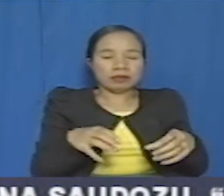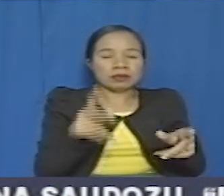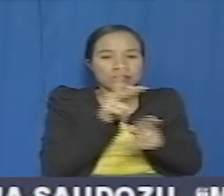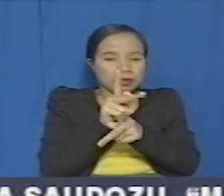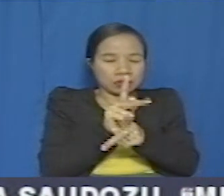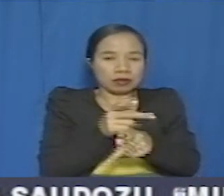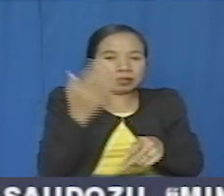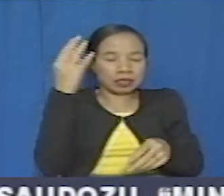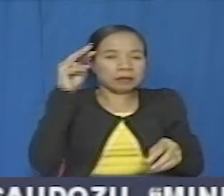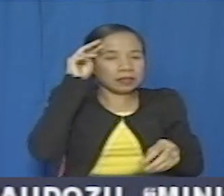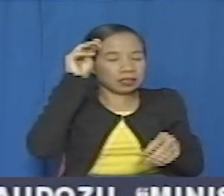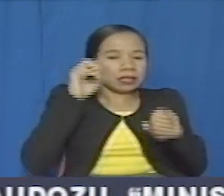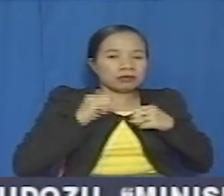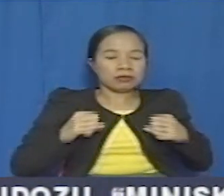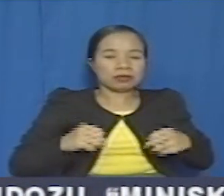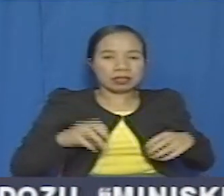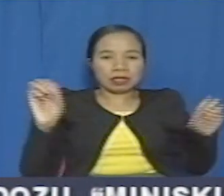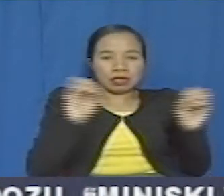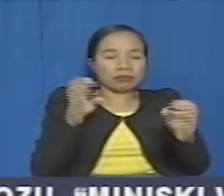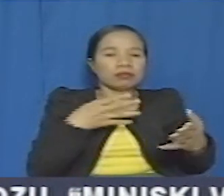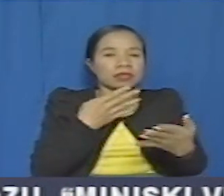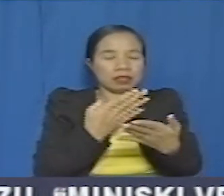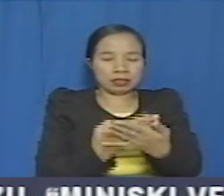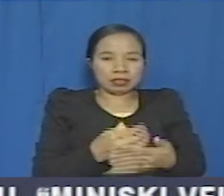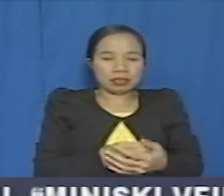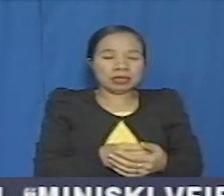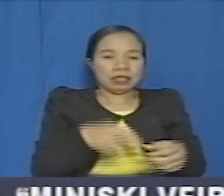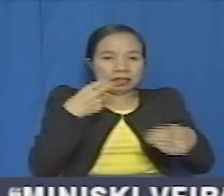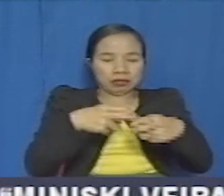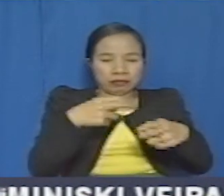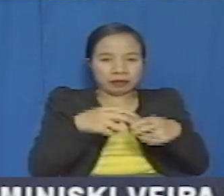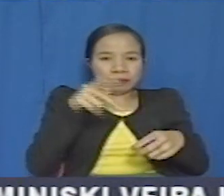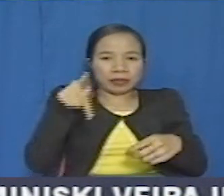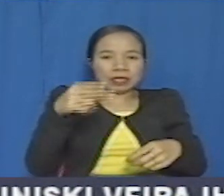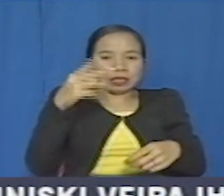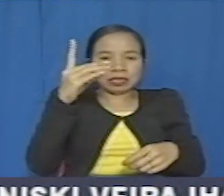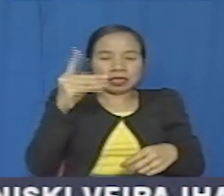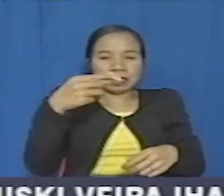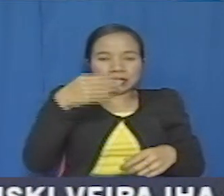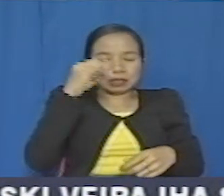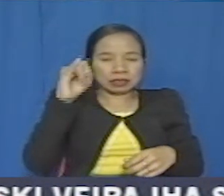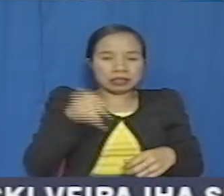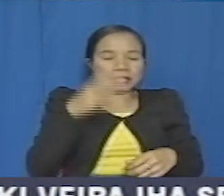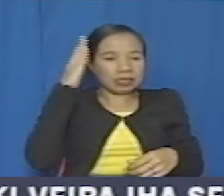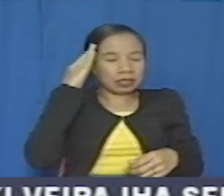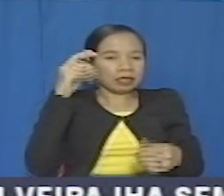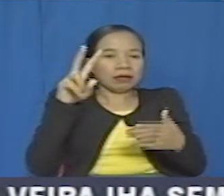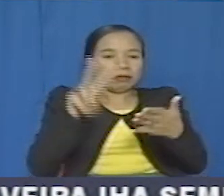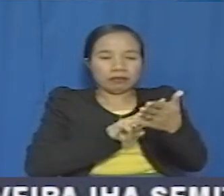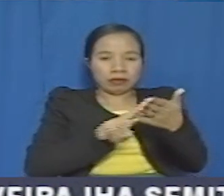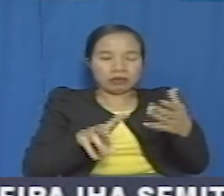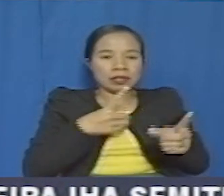e a Ministério Saúde, la eficácia. Situação ne, PDHJ considera. Viola direitos